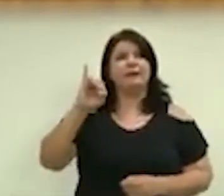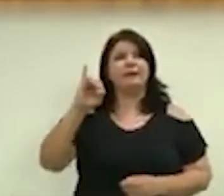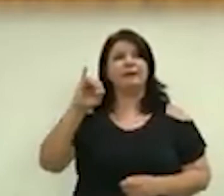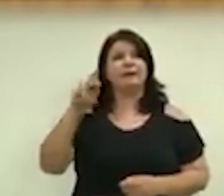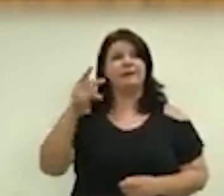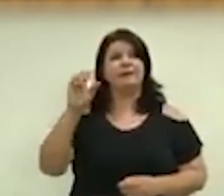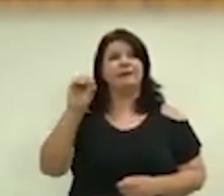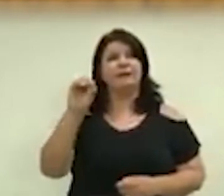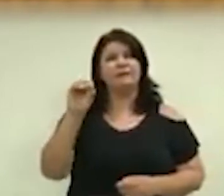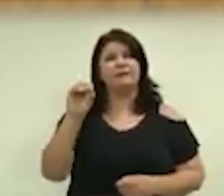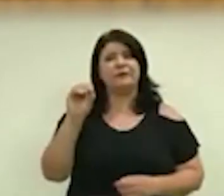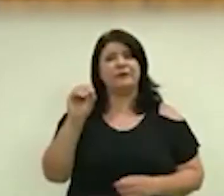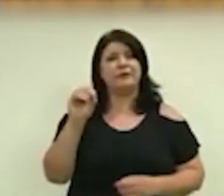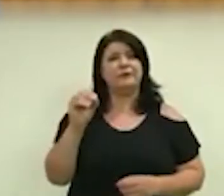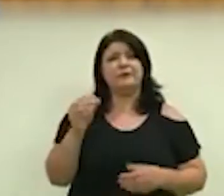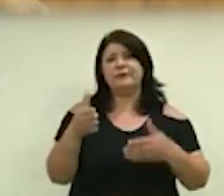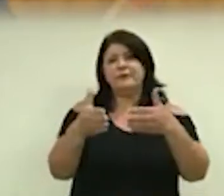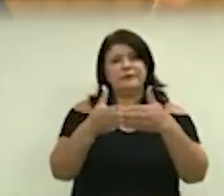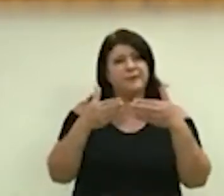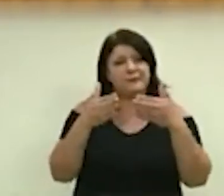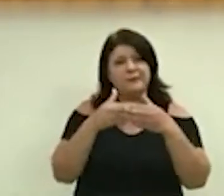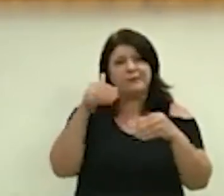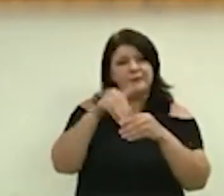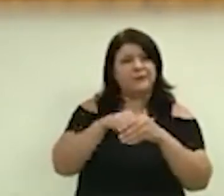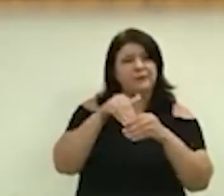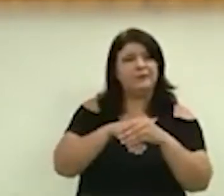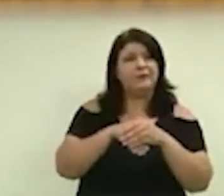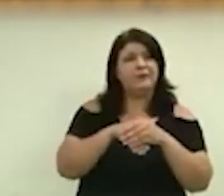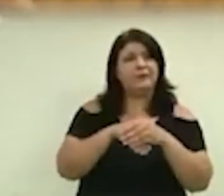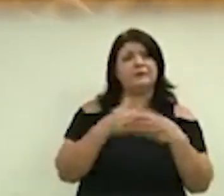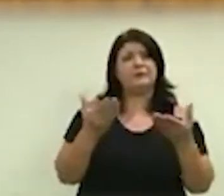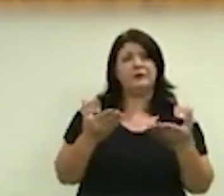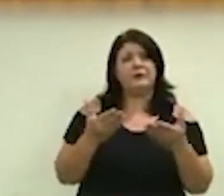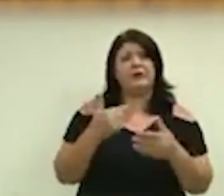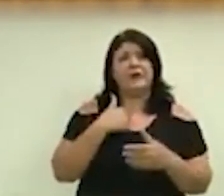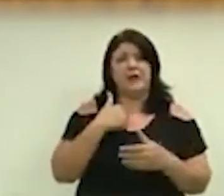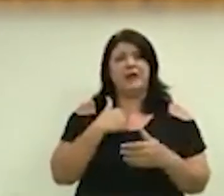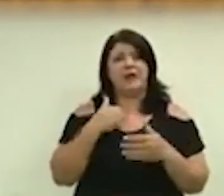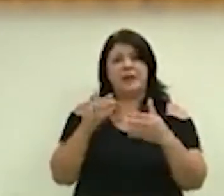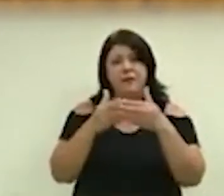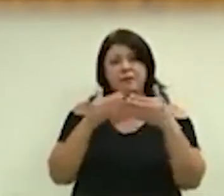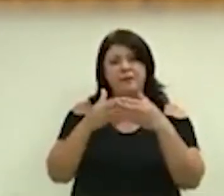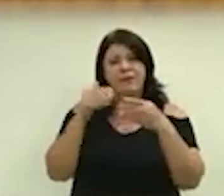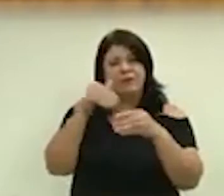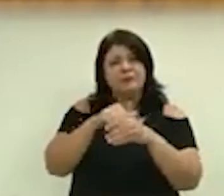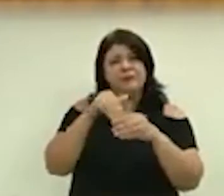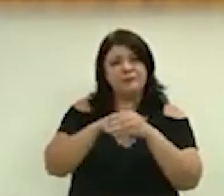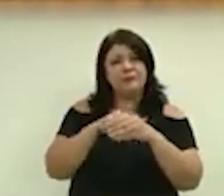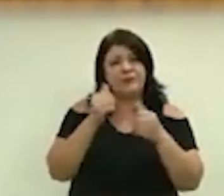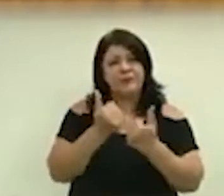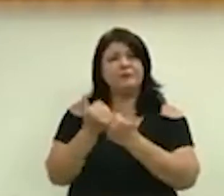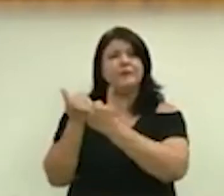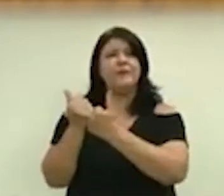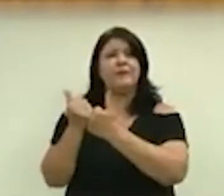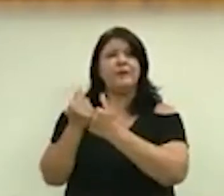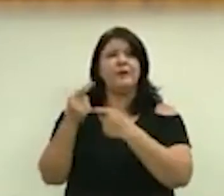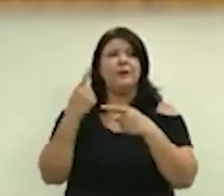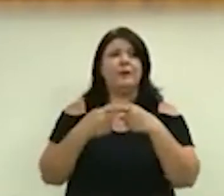favorável por alguns motivos que eu elenco aqui de uma maneira muito rápida e sucinta para que a gente vá direto ao